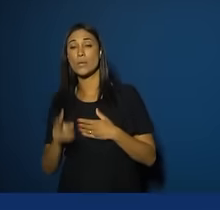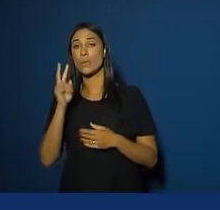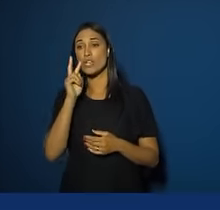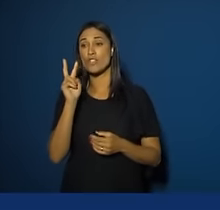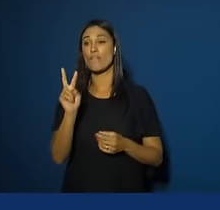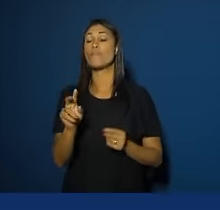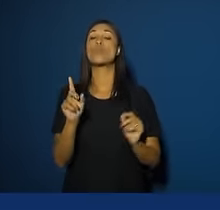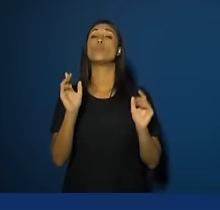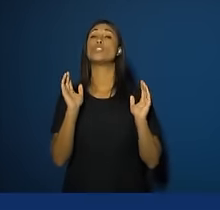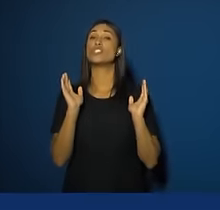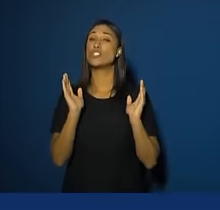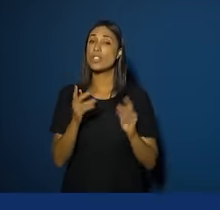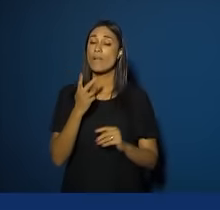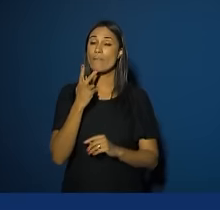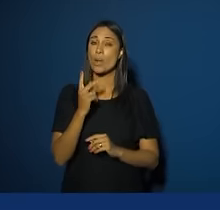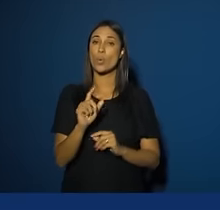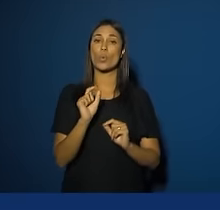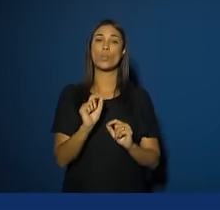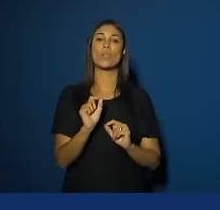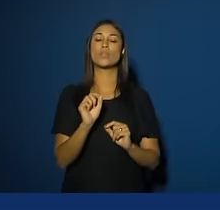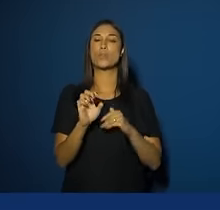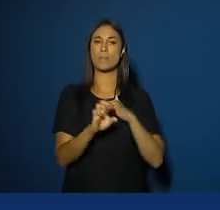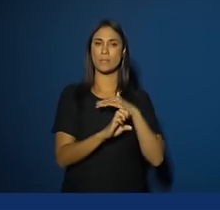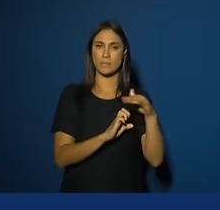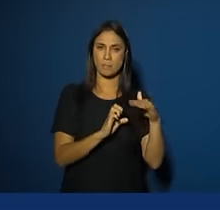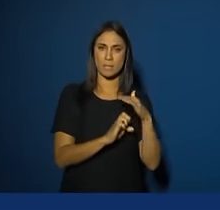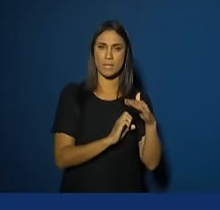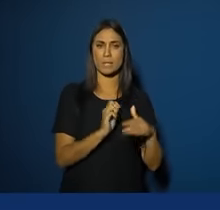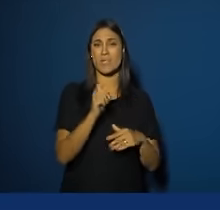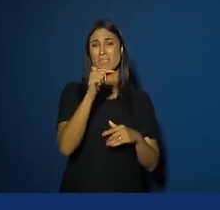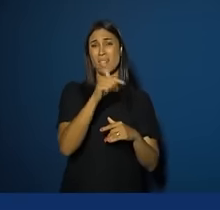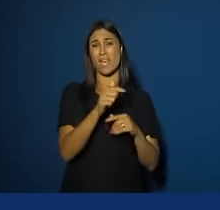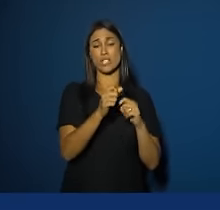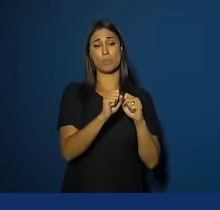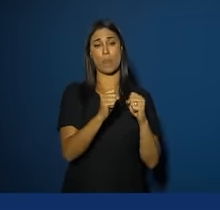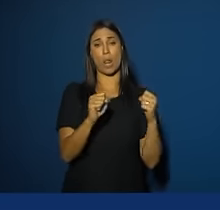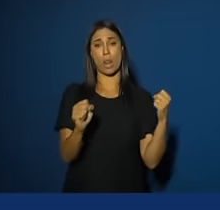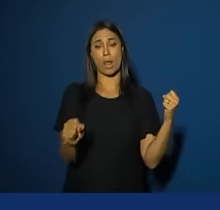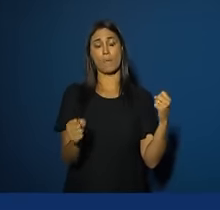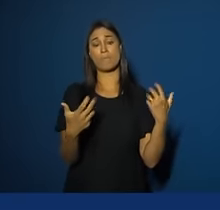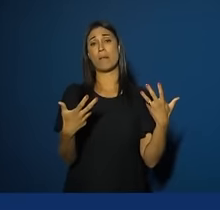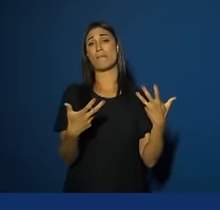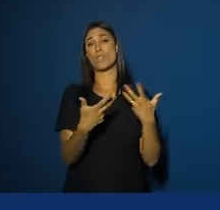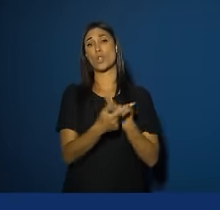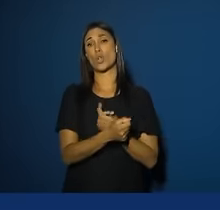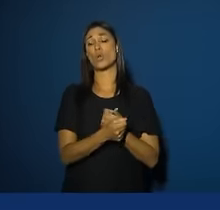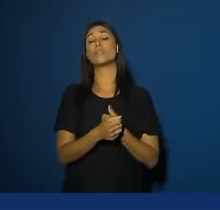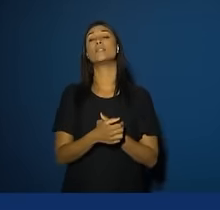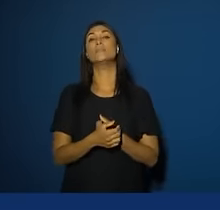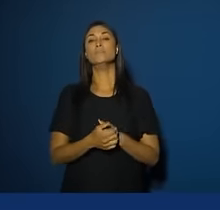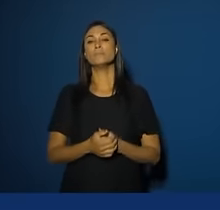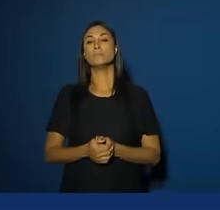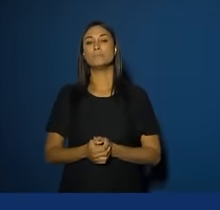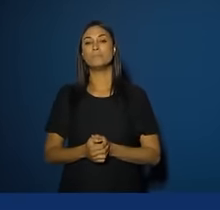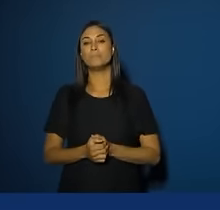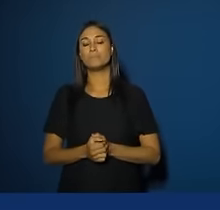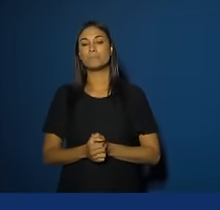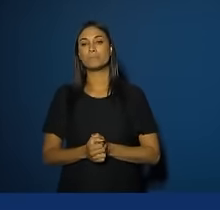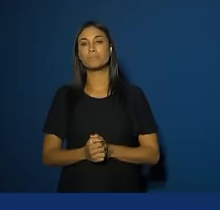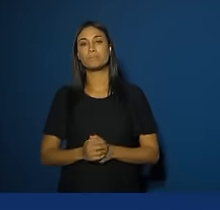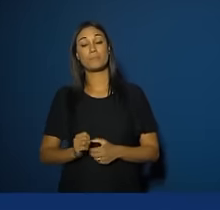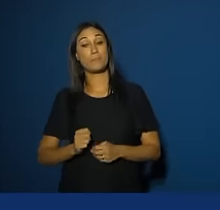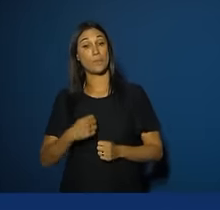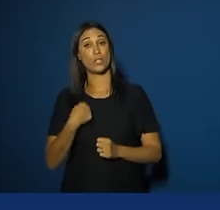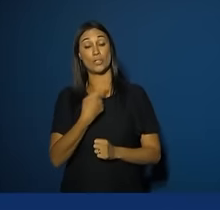falou aqui já sobre essas empresas, as 7 grandes lá, magníficas dos Estados Unidos, a gente está